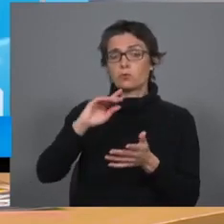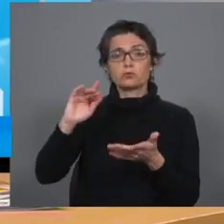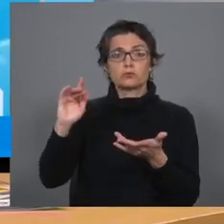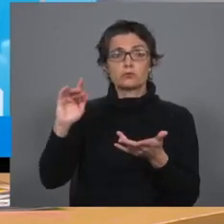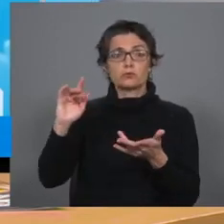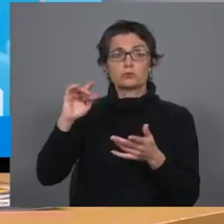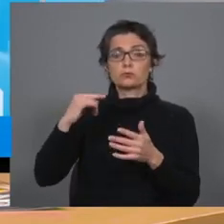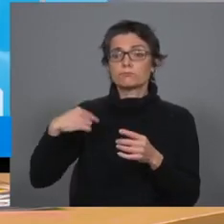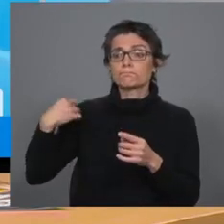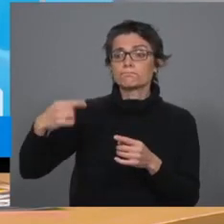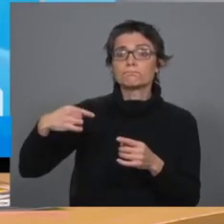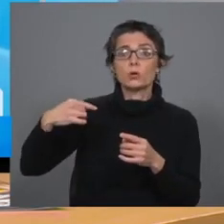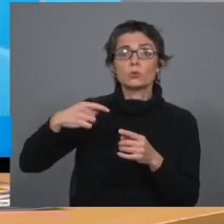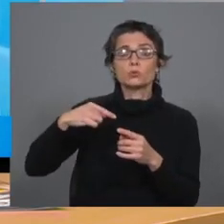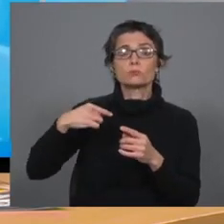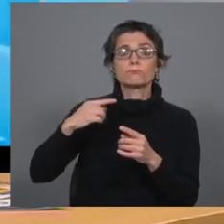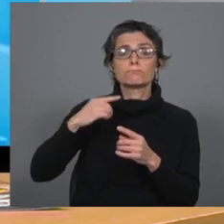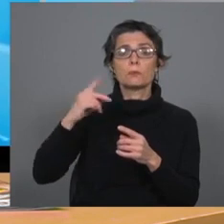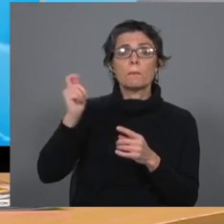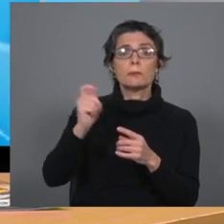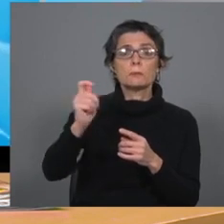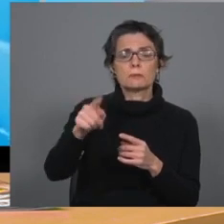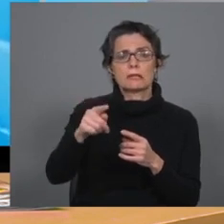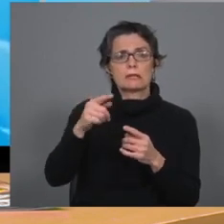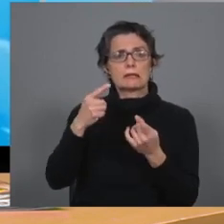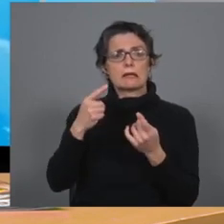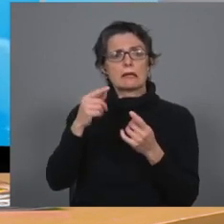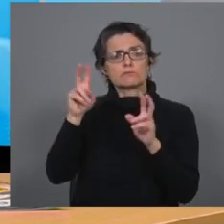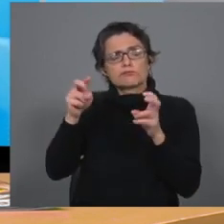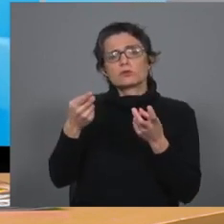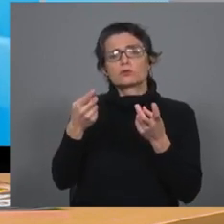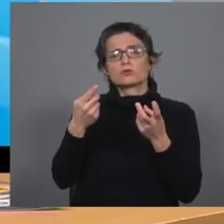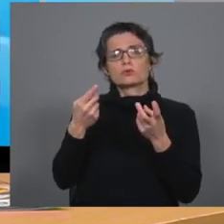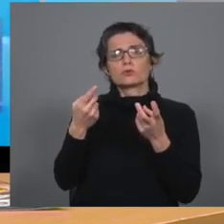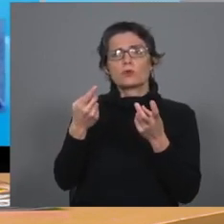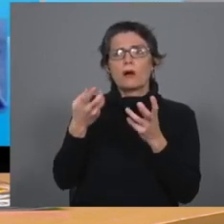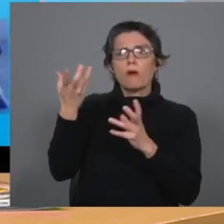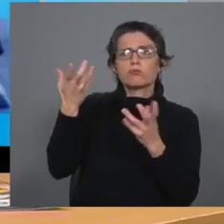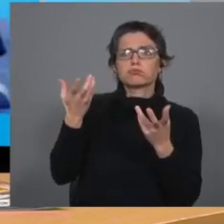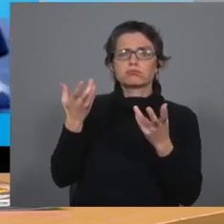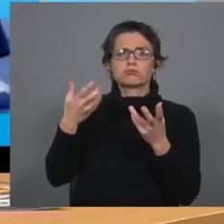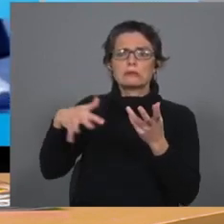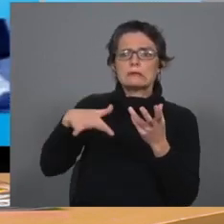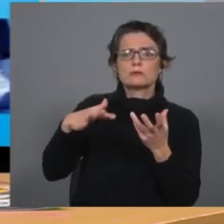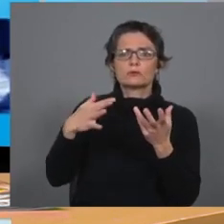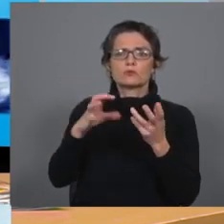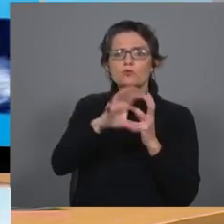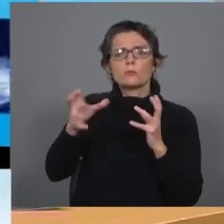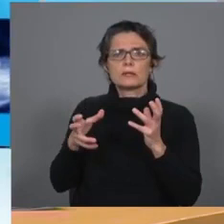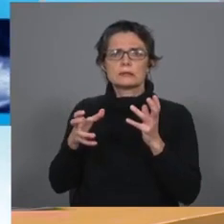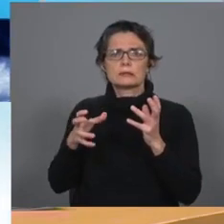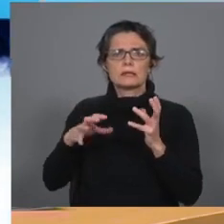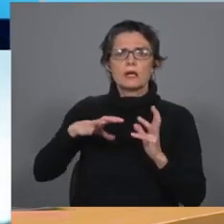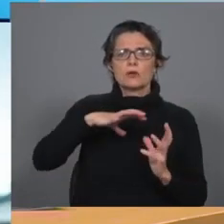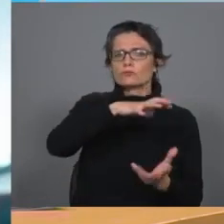sociais, culturais e eclesiais dos países do sul do mundo, chamemos-lhes assim, onde ainda é necessária a